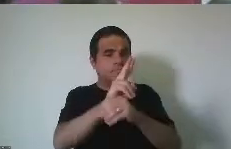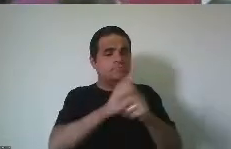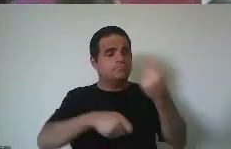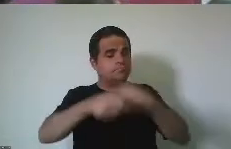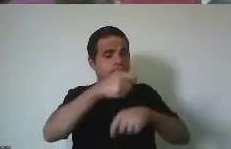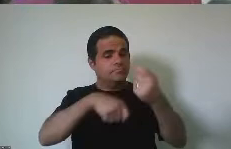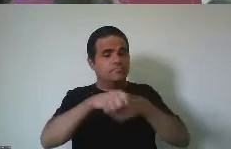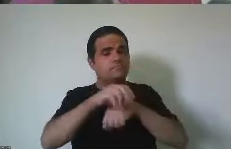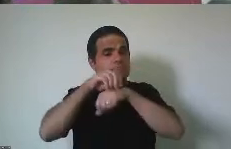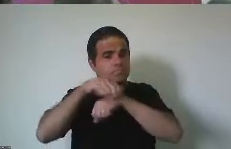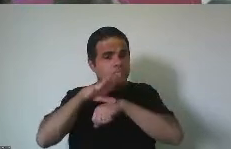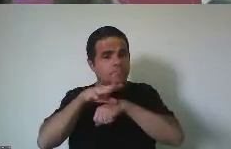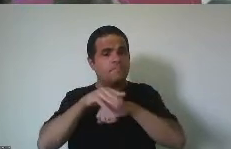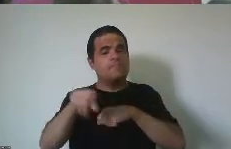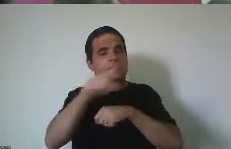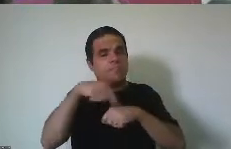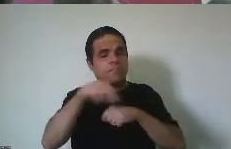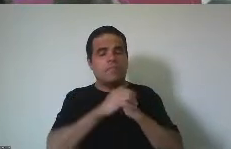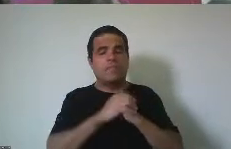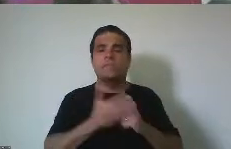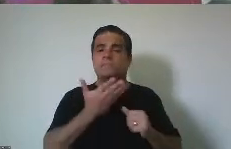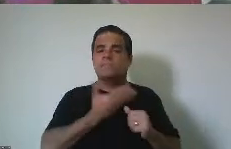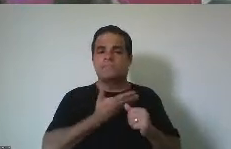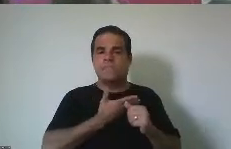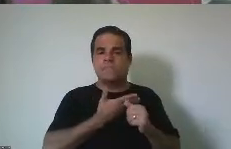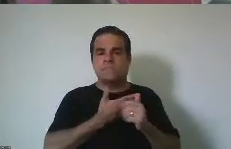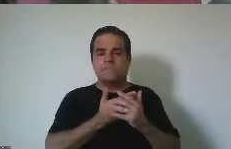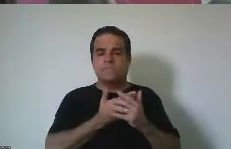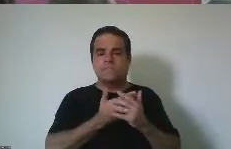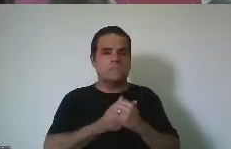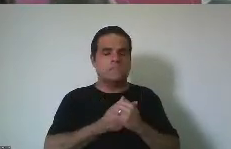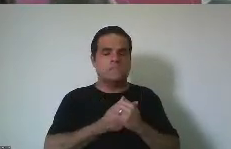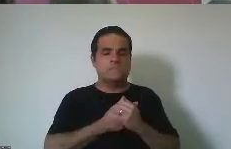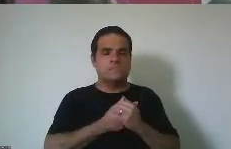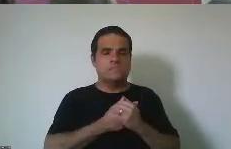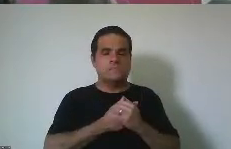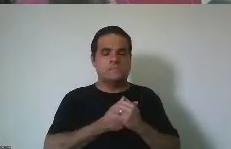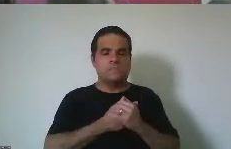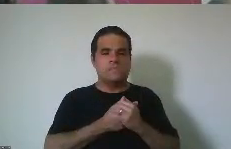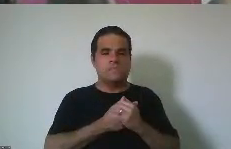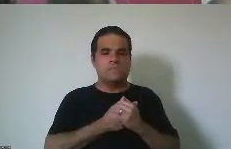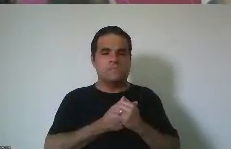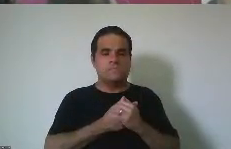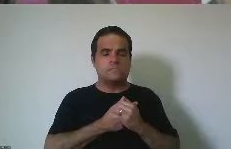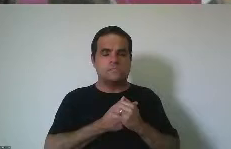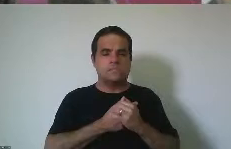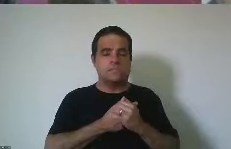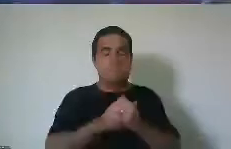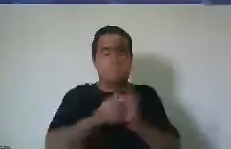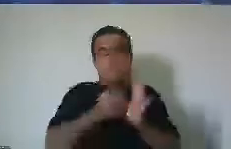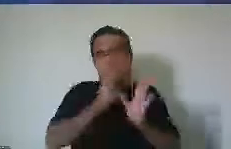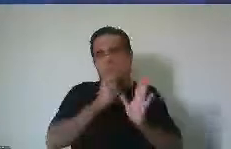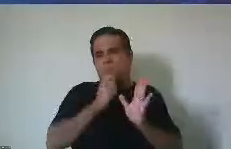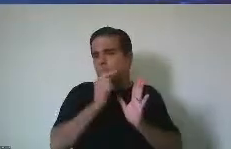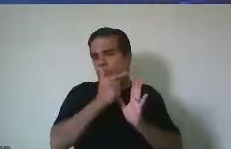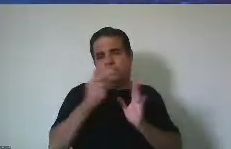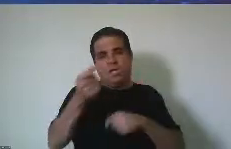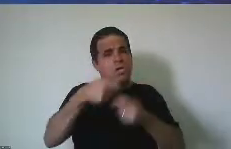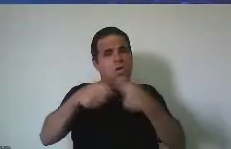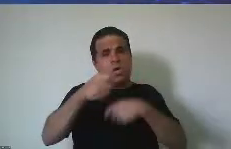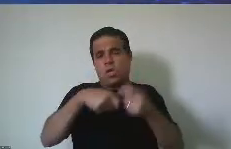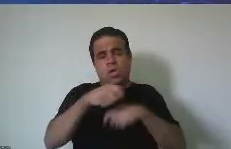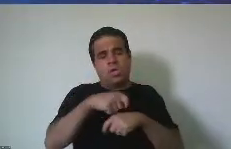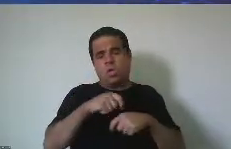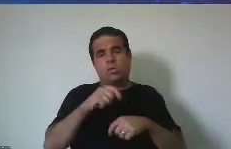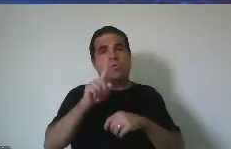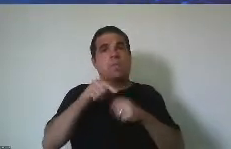de passar a palavra para os meus colegas é óbvio que não existe negócio que não seja sustentável